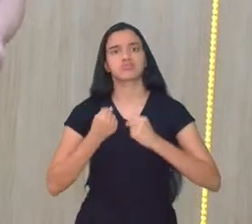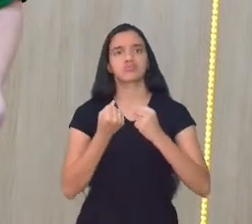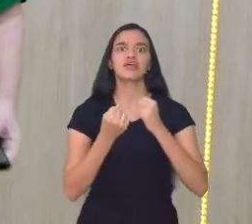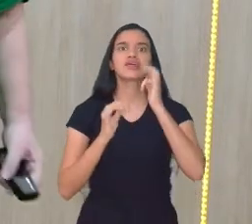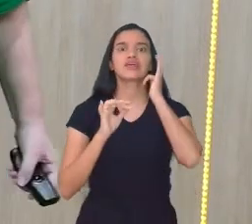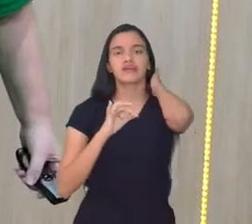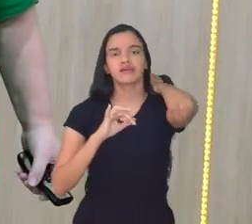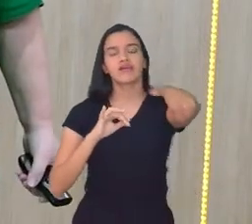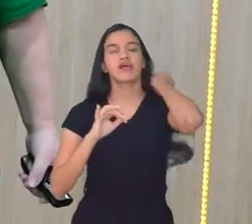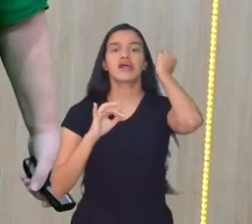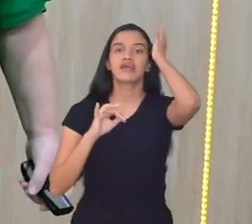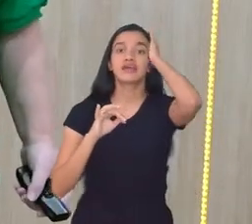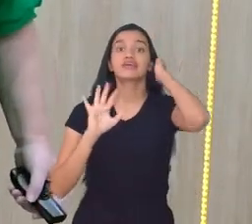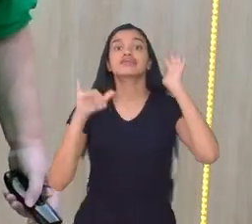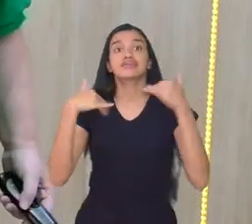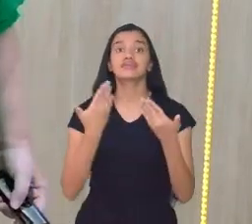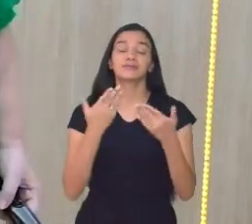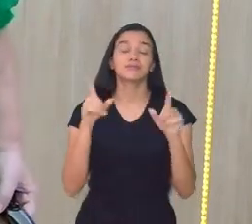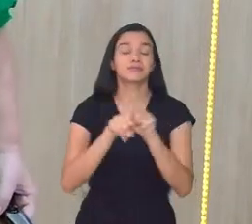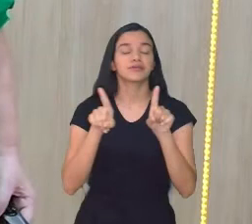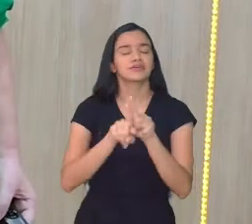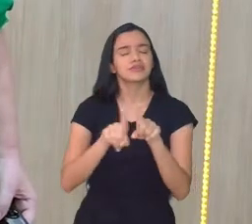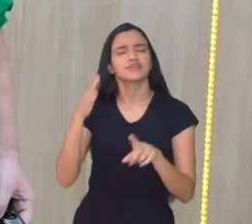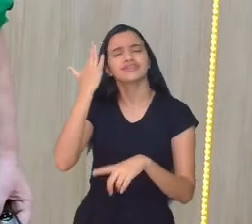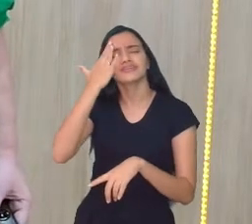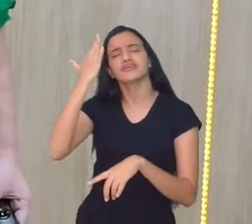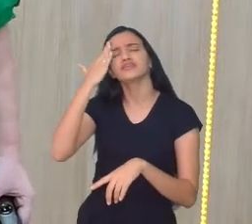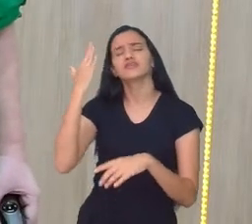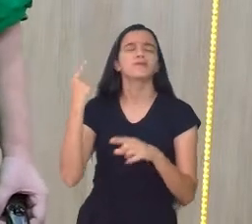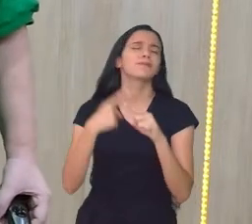se você entender por que errou.